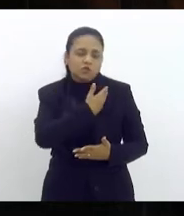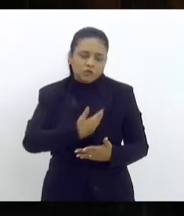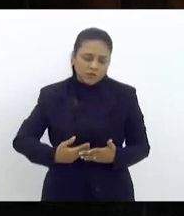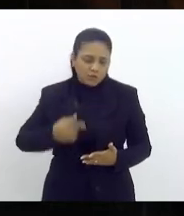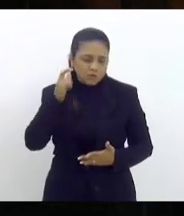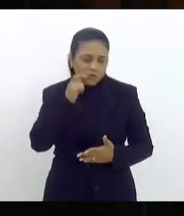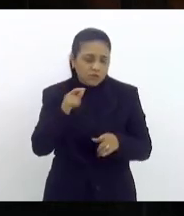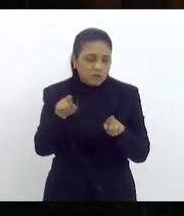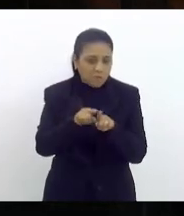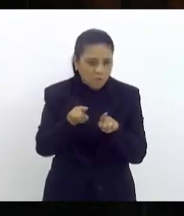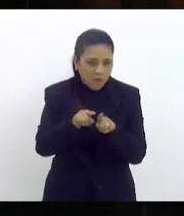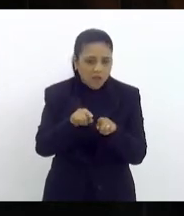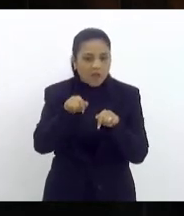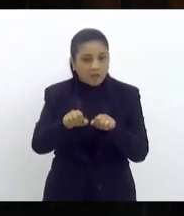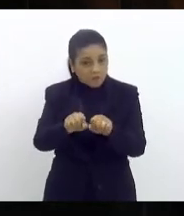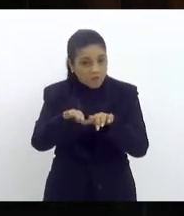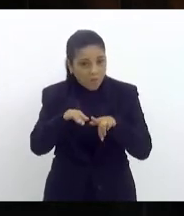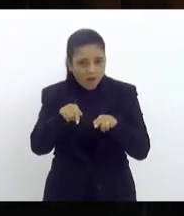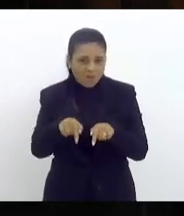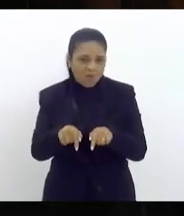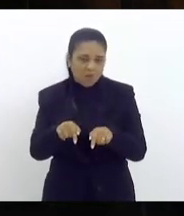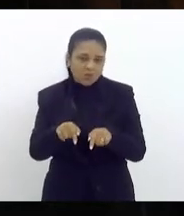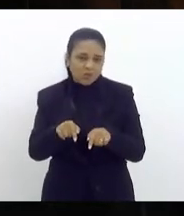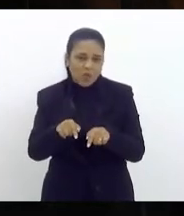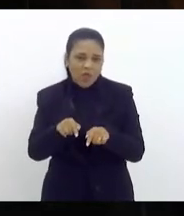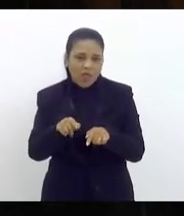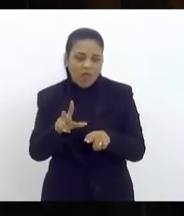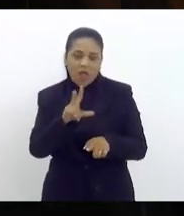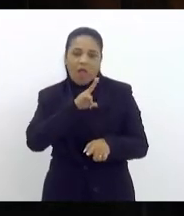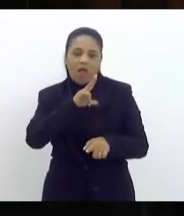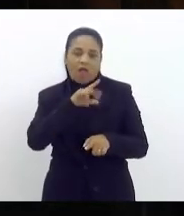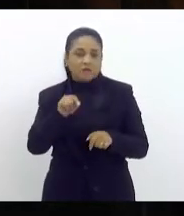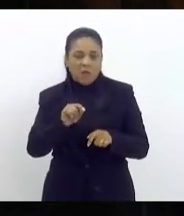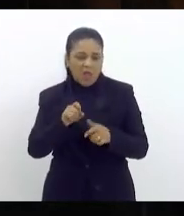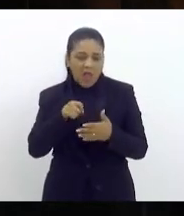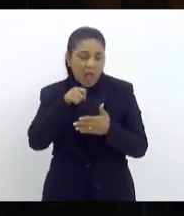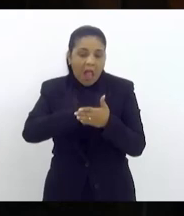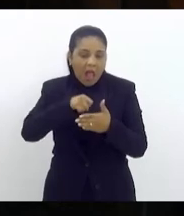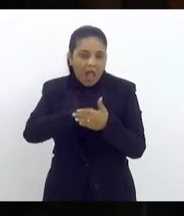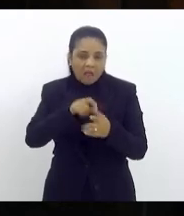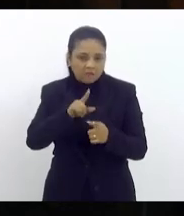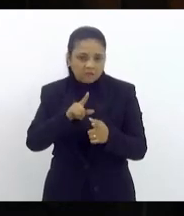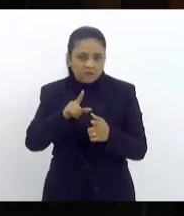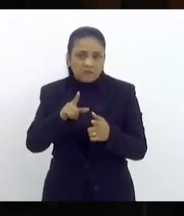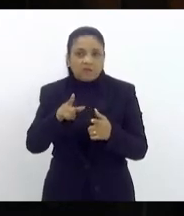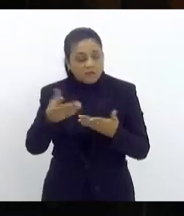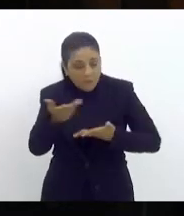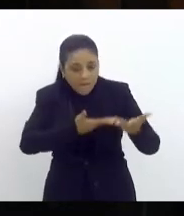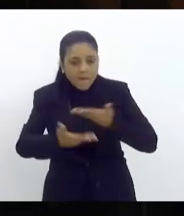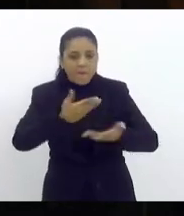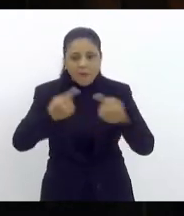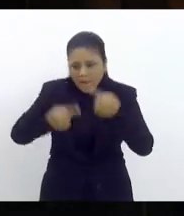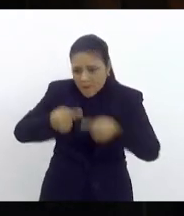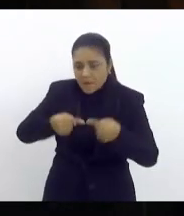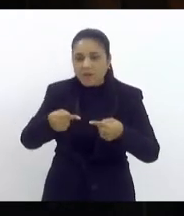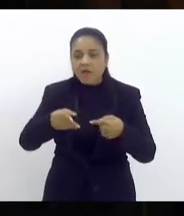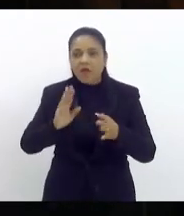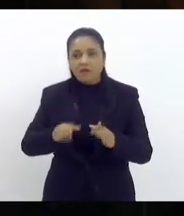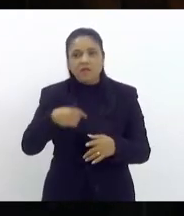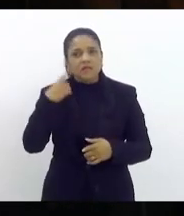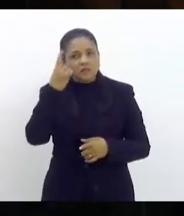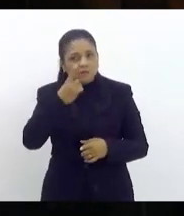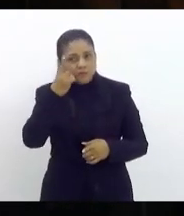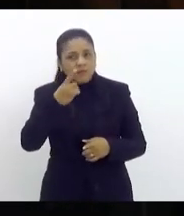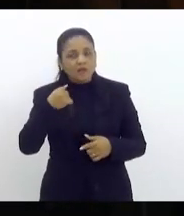política e nesse parlamento as coisas não são unânimes houve resistência calor mas esse deputado aqui é velho ele está